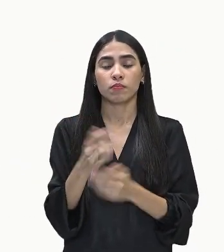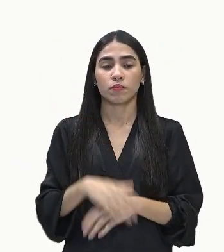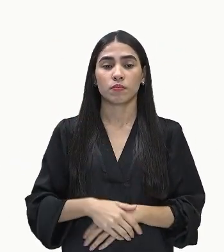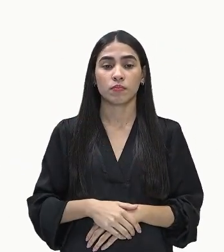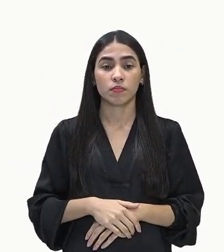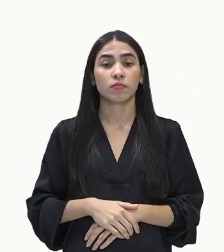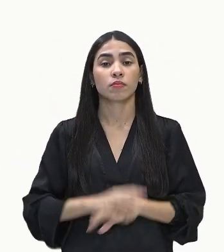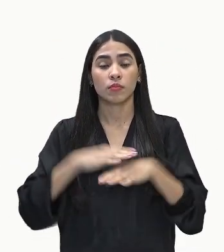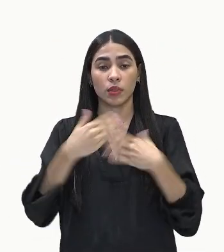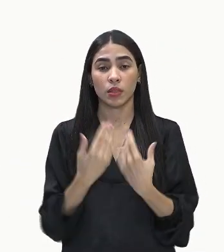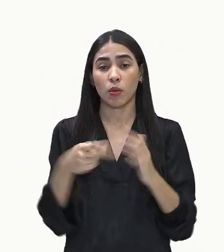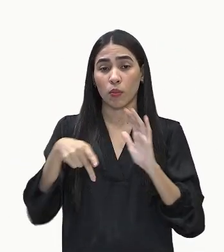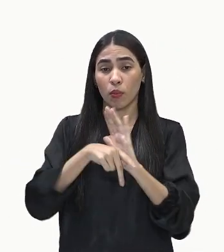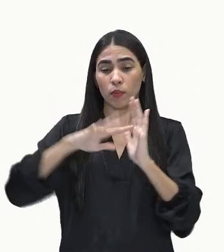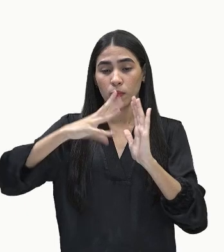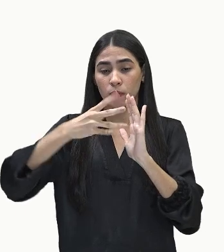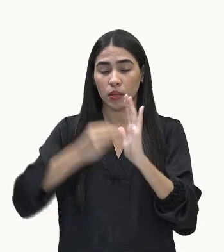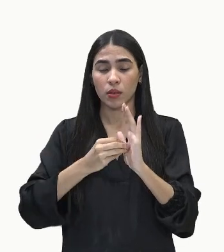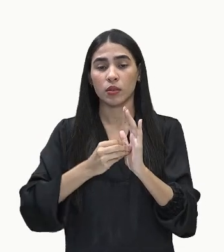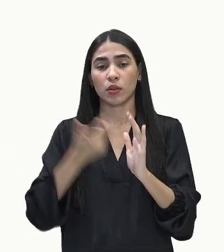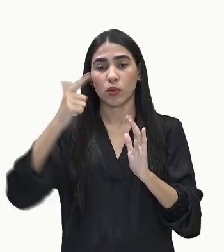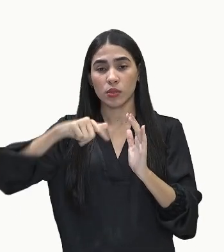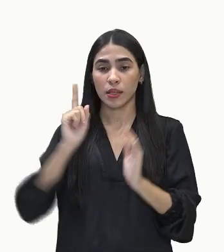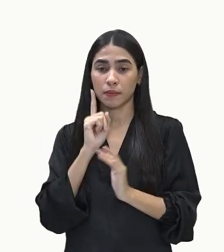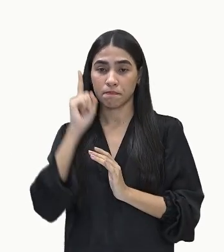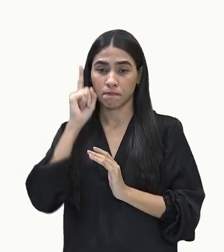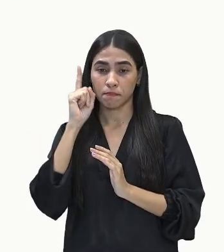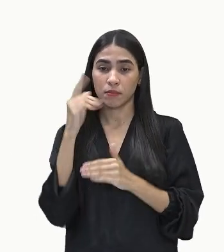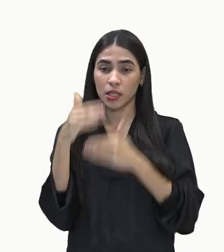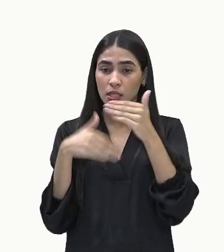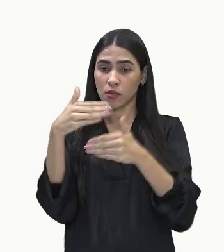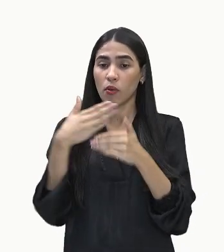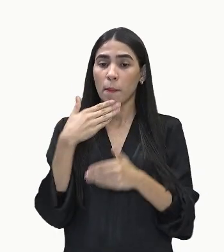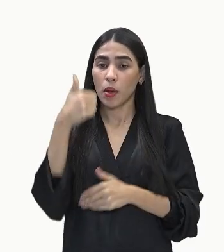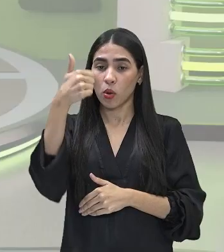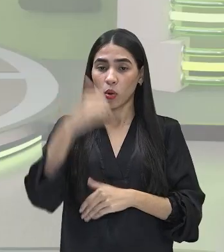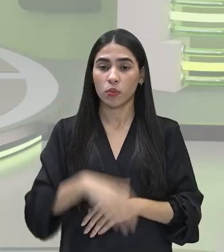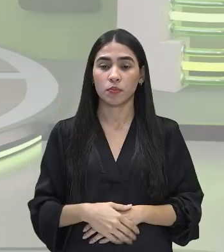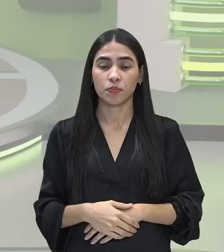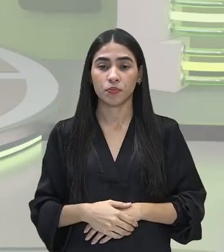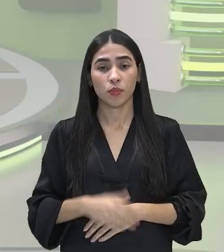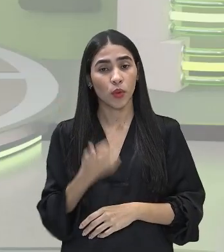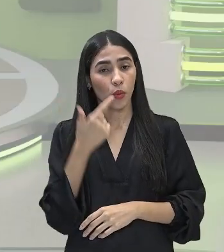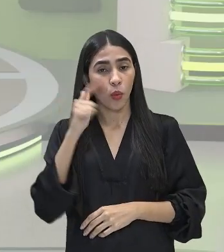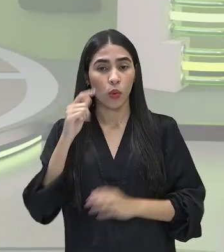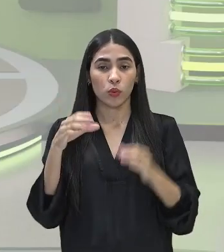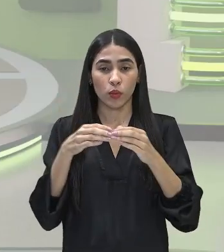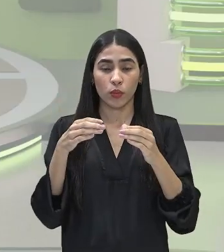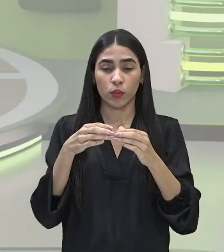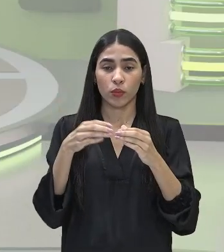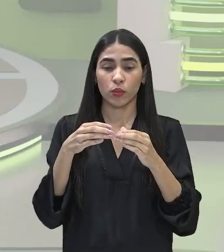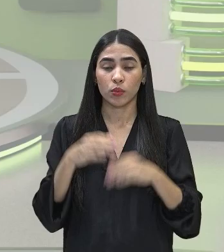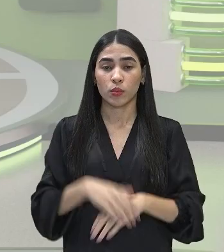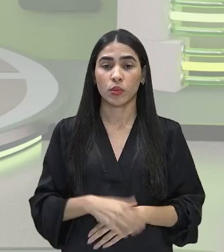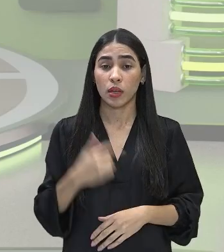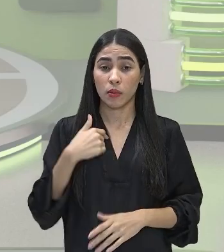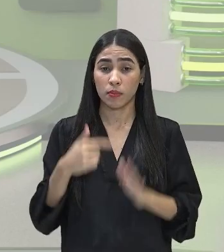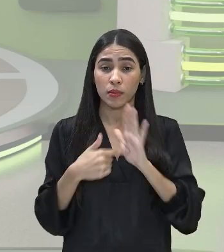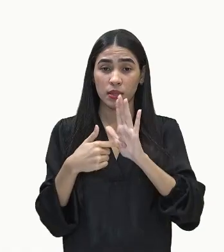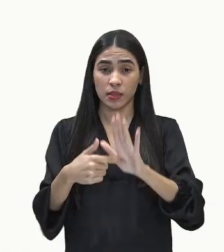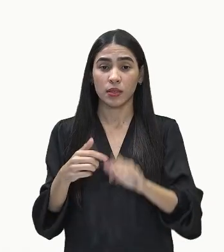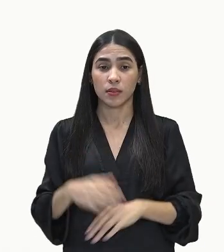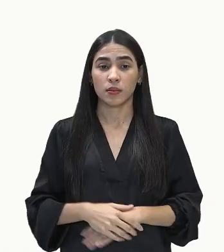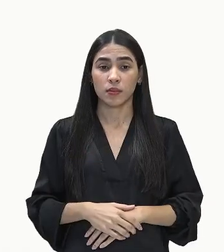amazônico é o local ideal para o desenvolvimento desses indivíduos. O outro exemplo que eu trago para vocês aí é da